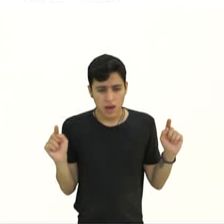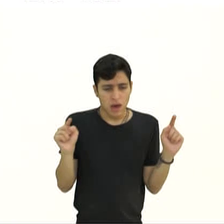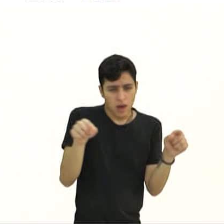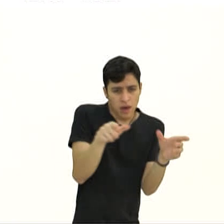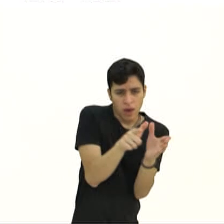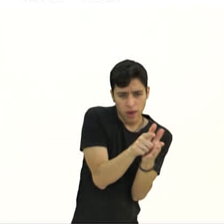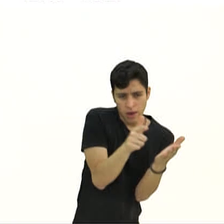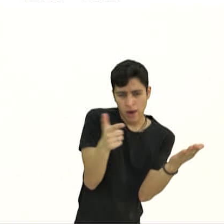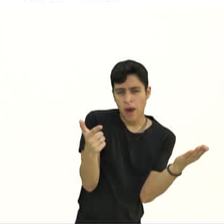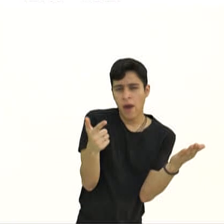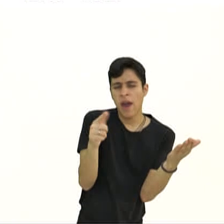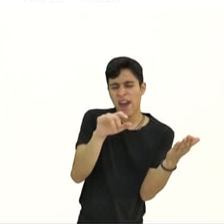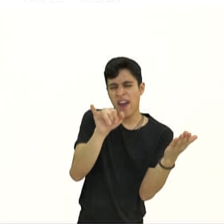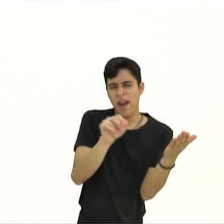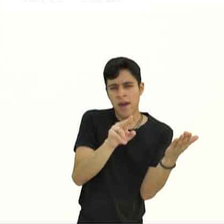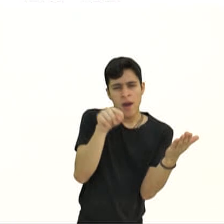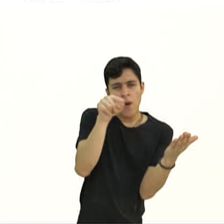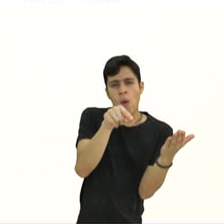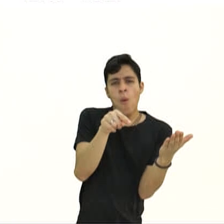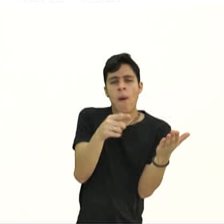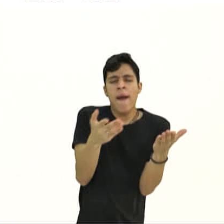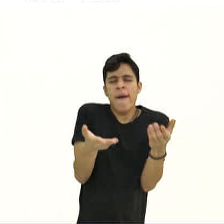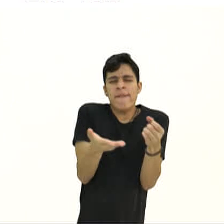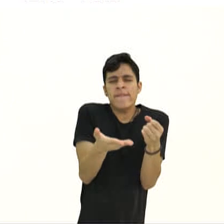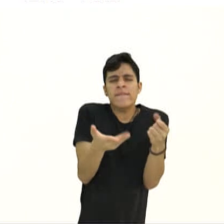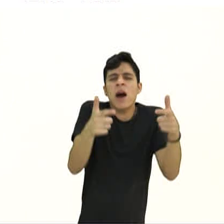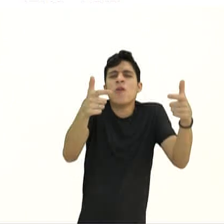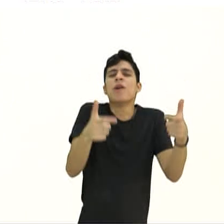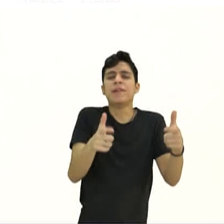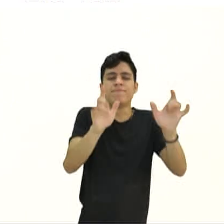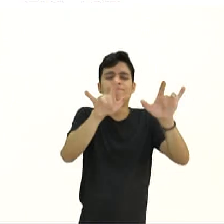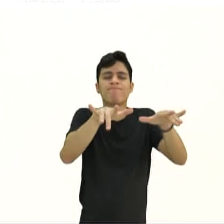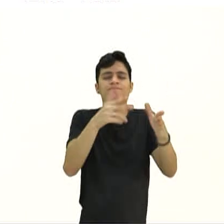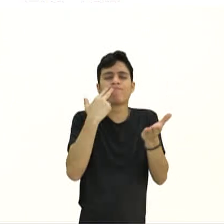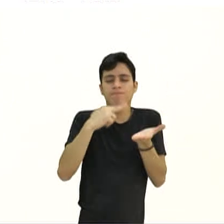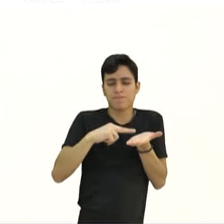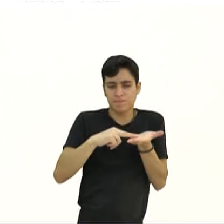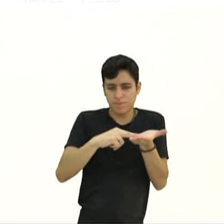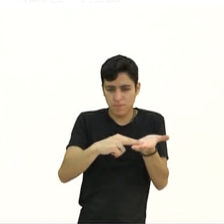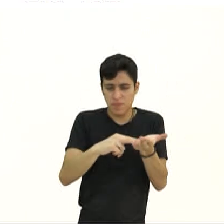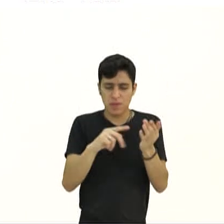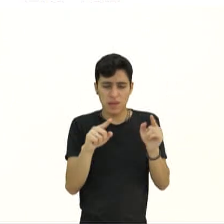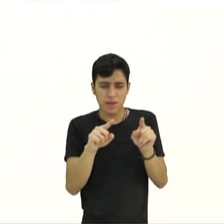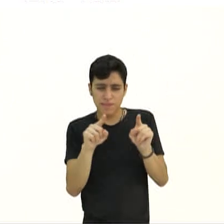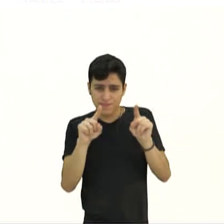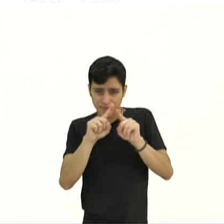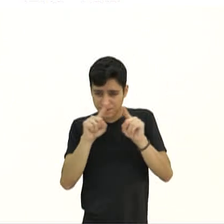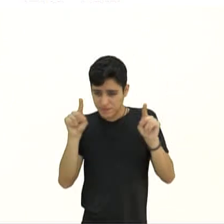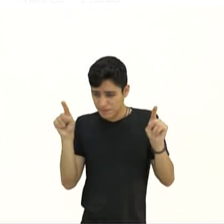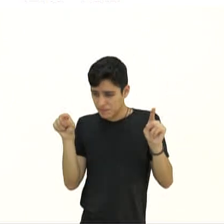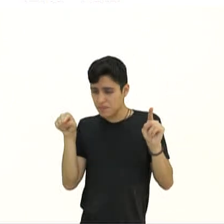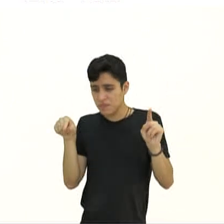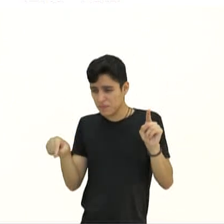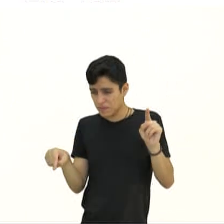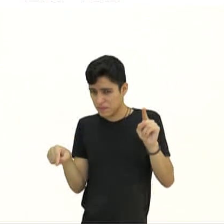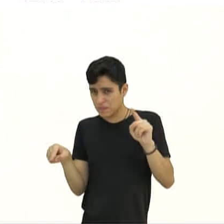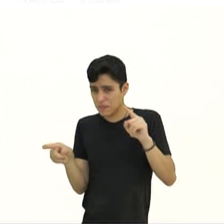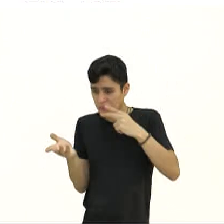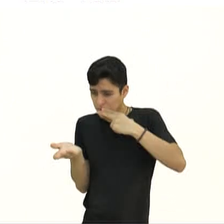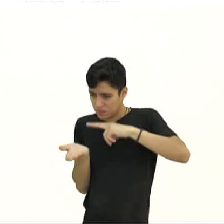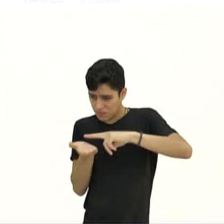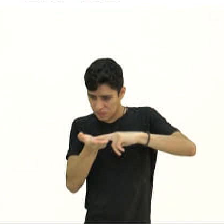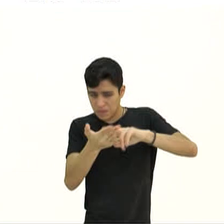Comércio Jaú é o suporte desta carta. Ela faz referência a algum tema desse jornal? Explique. Vejamos